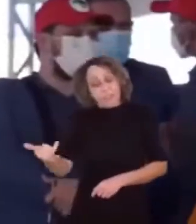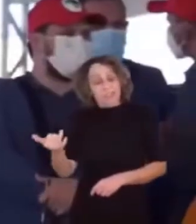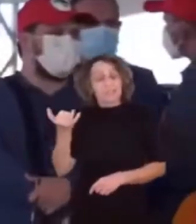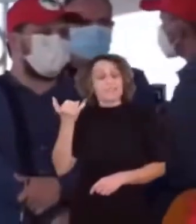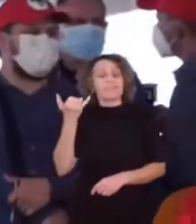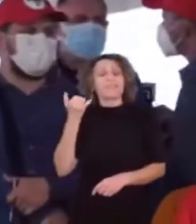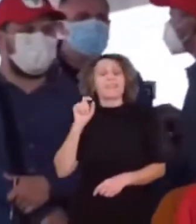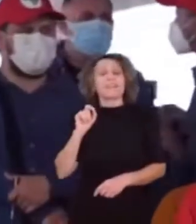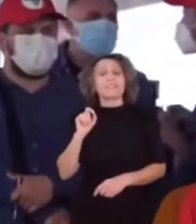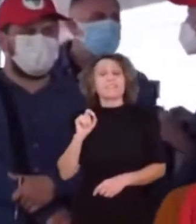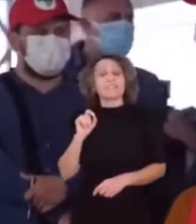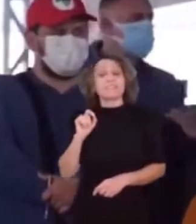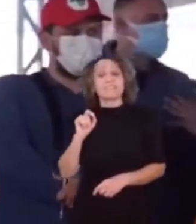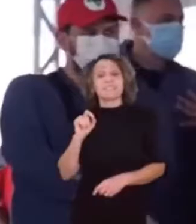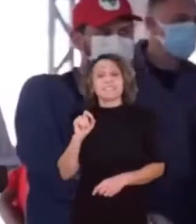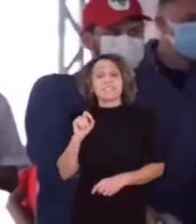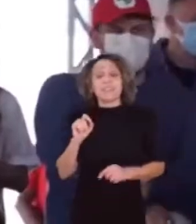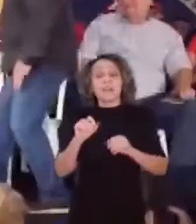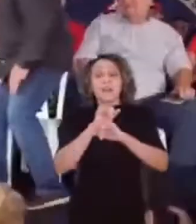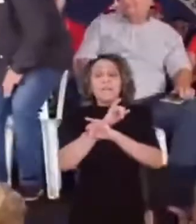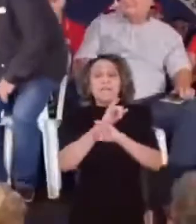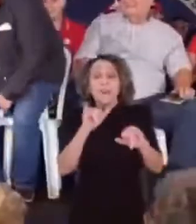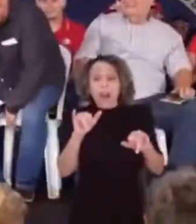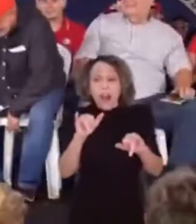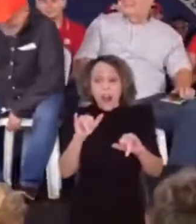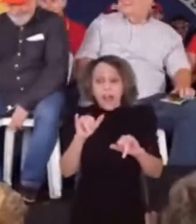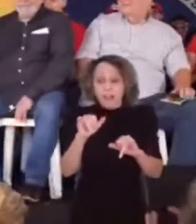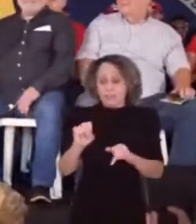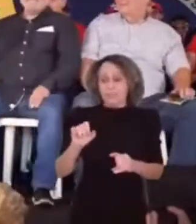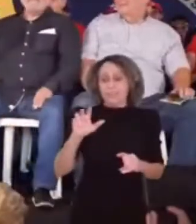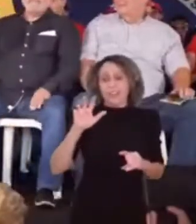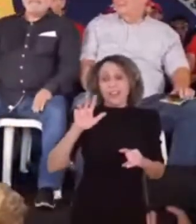para dizer para o Lula